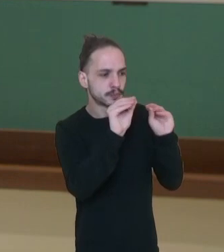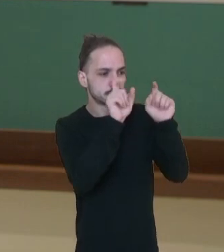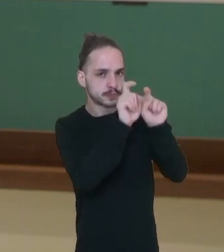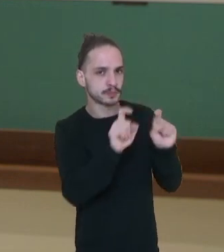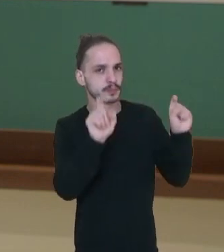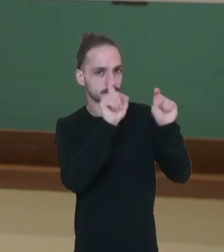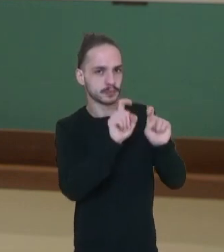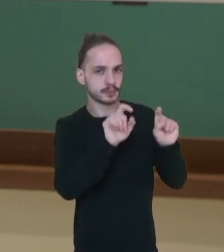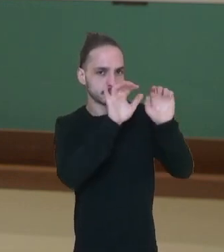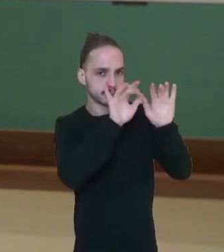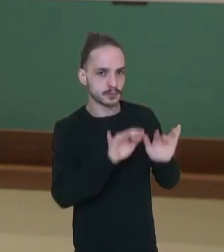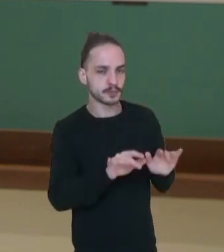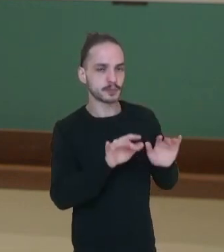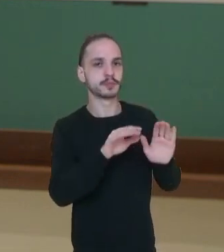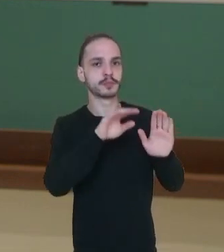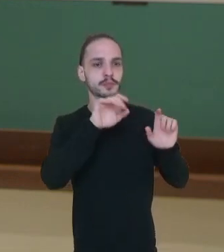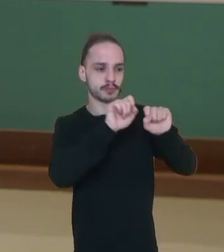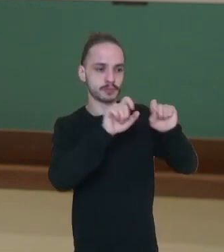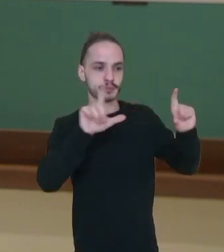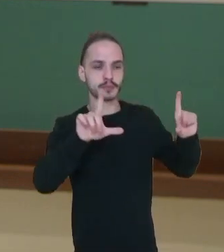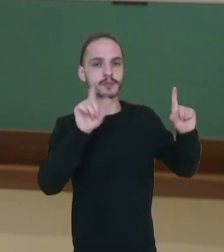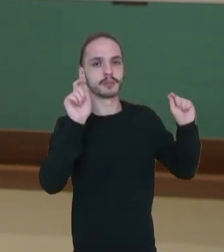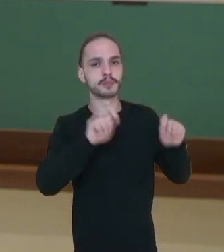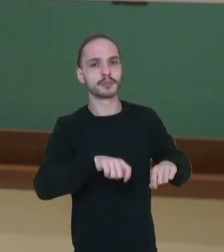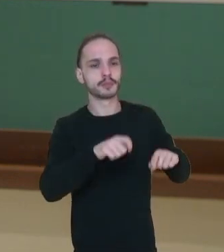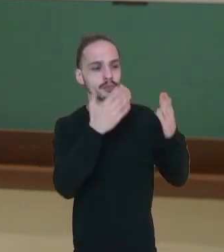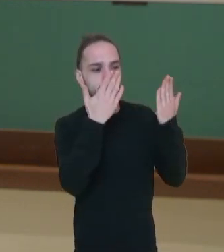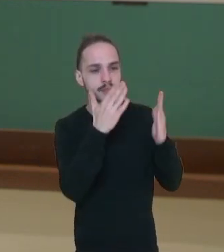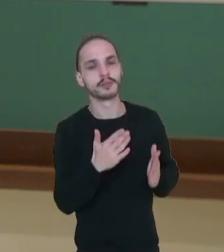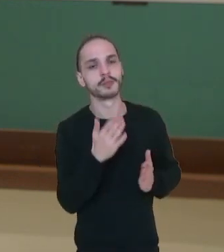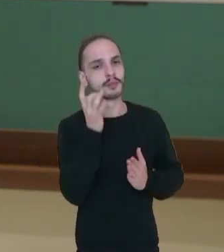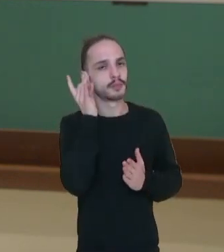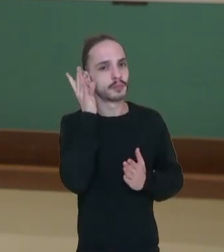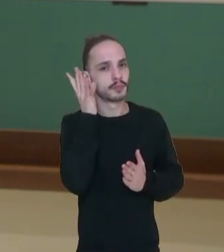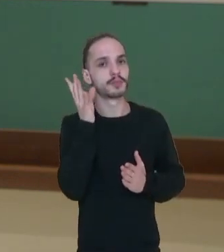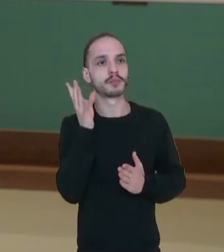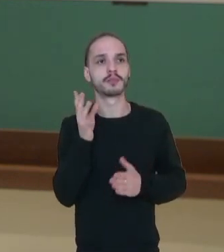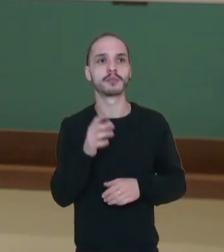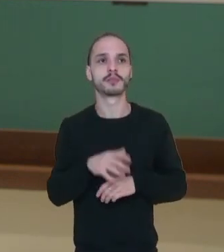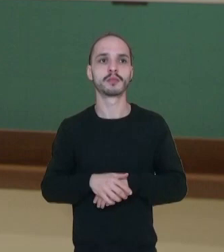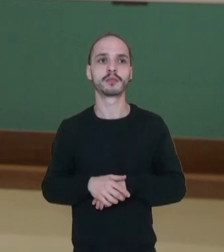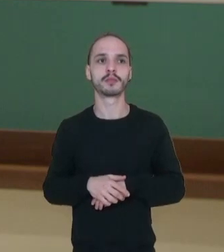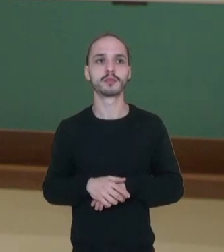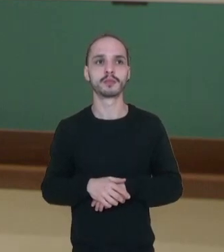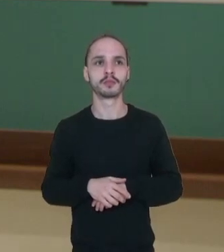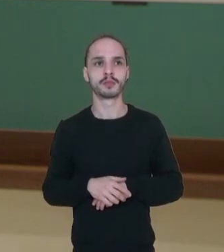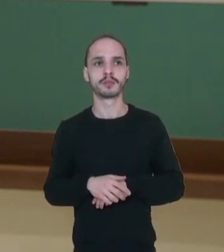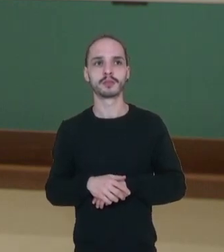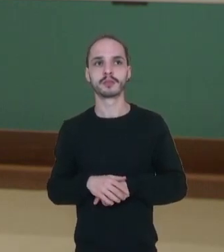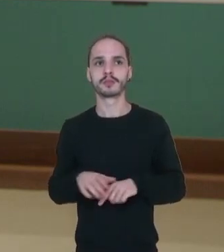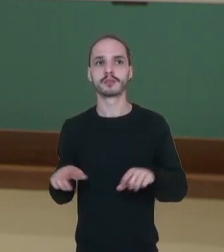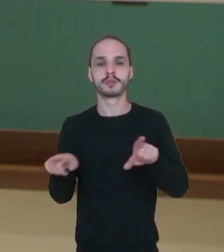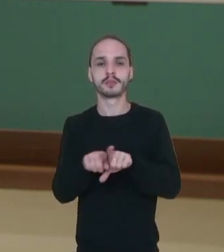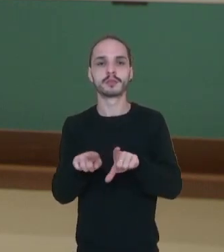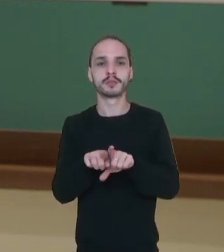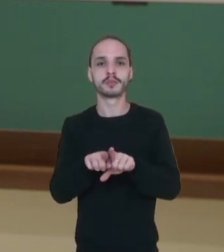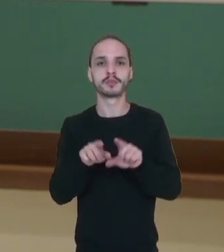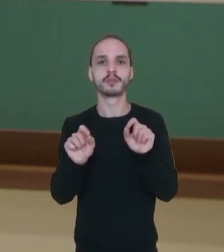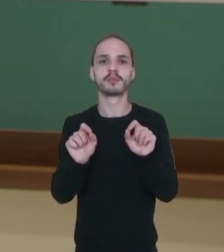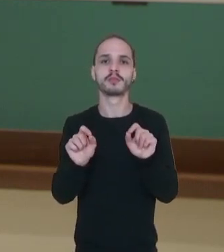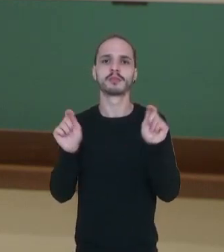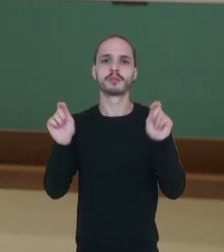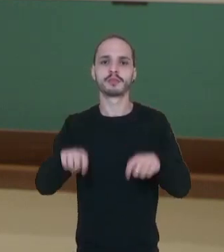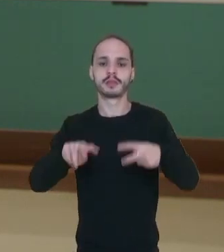né? Computacionais, e são analisados com maior facilidade, né? Esse banco de dados. Também para